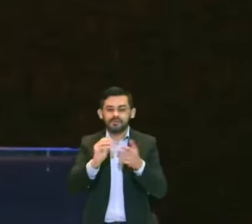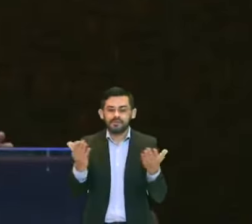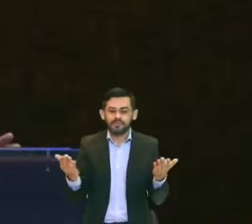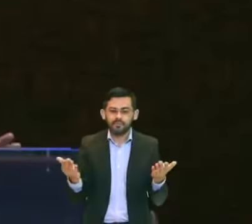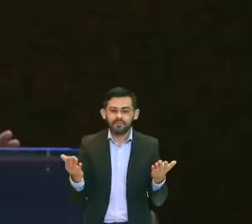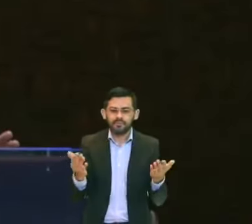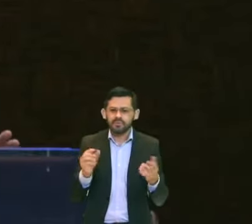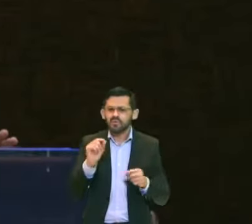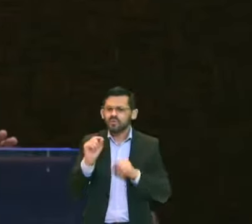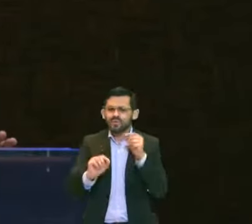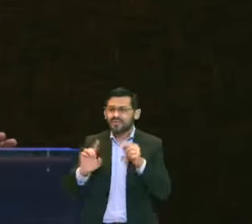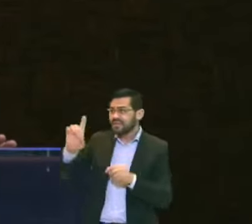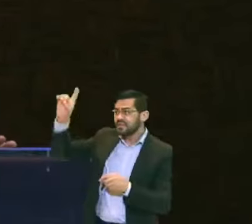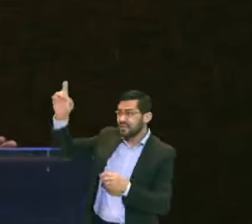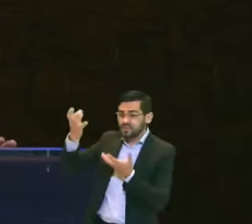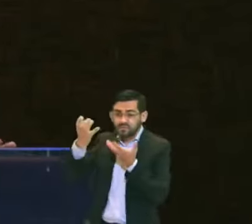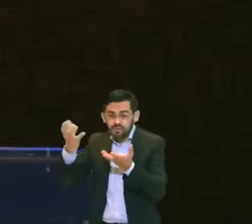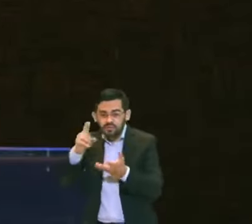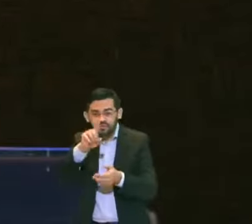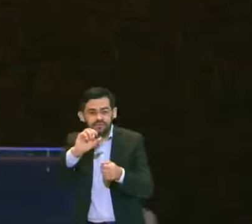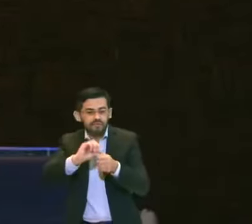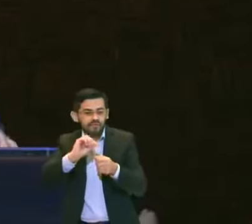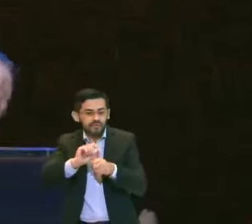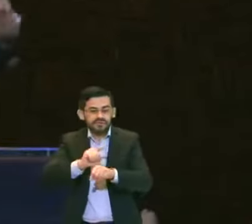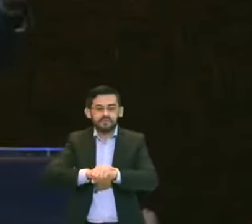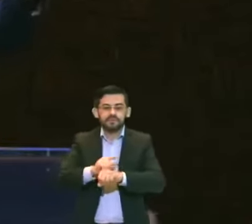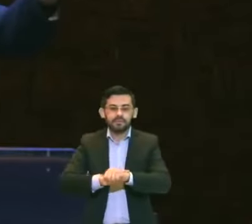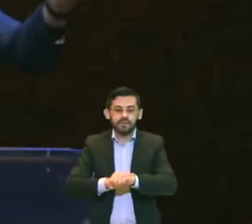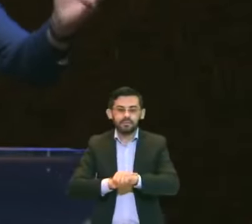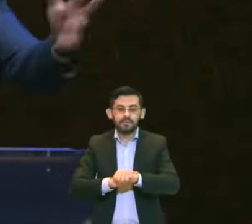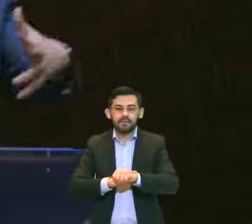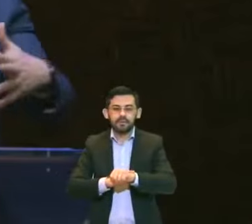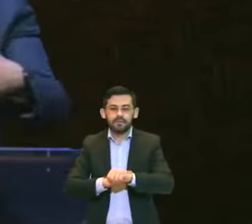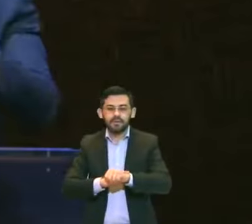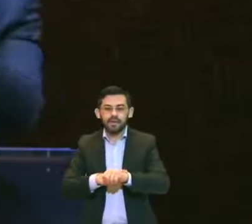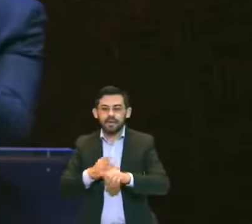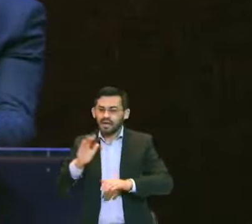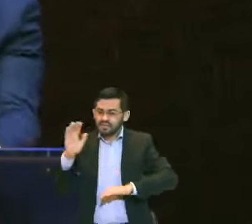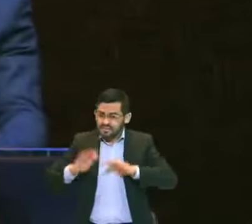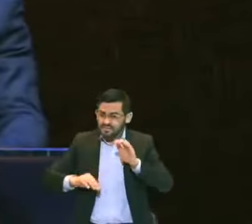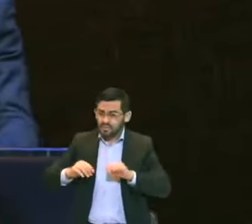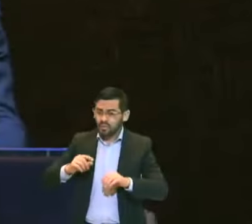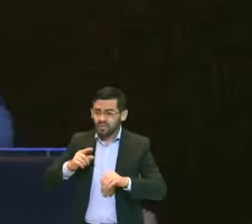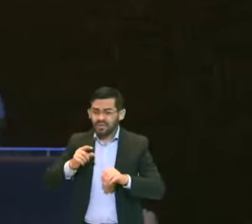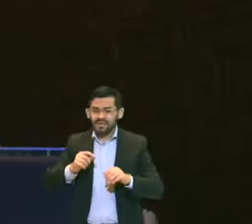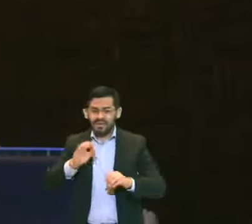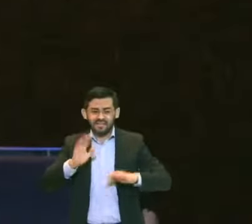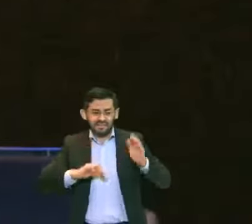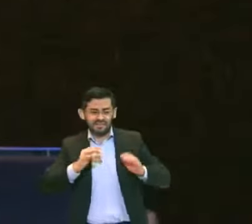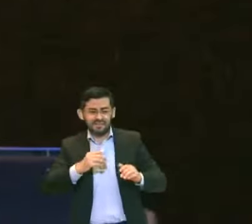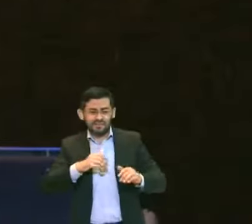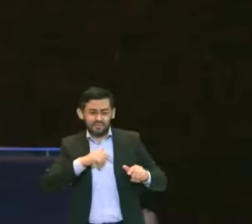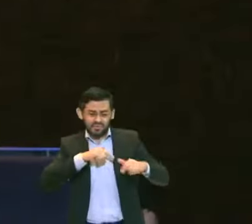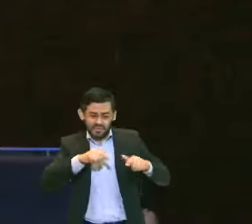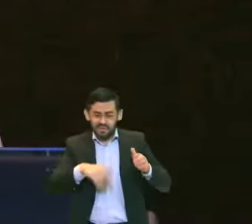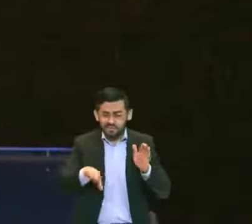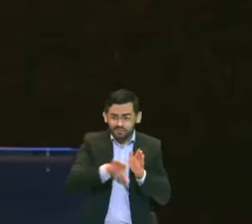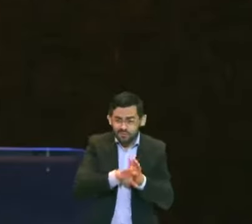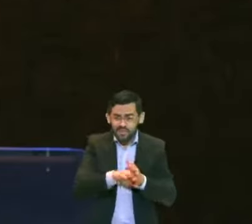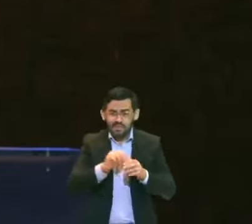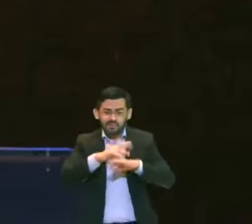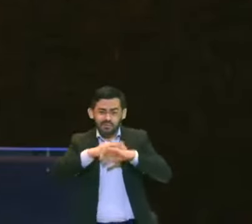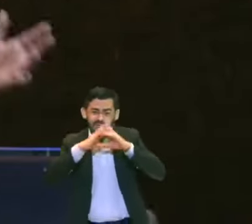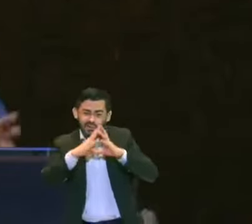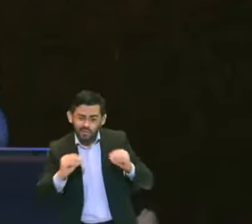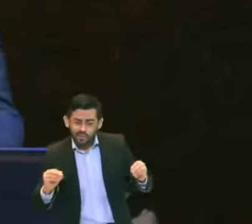que Deus quer que você faça nesse tempo? Enquanto a promoção não chega, enquanto o emprego não vem, enquanto a cura não acontece, enquanto